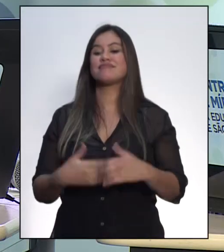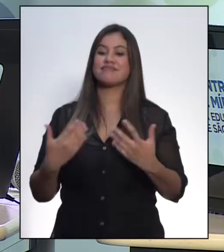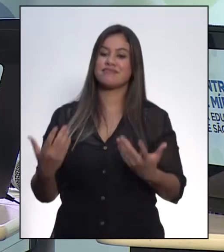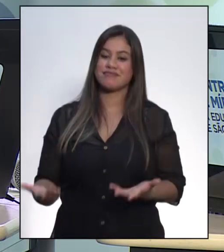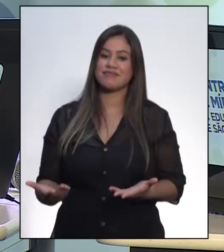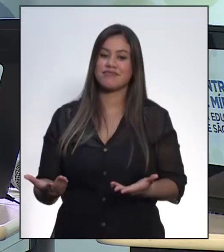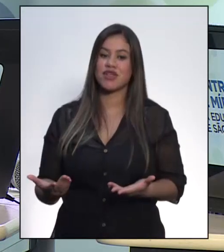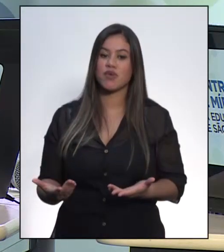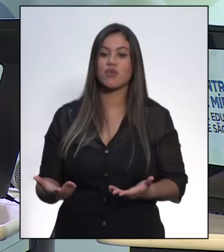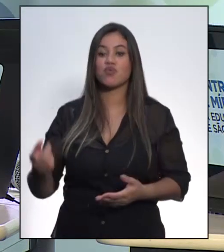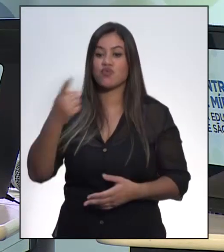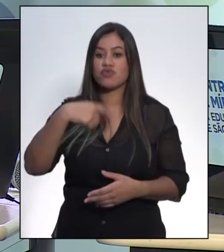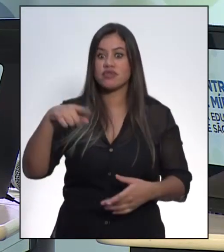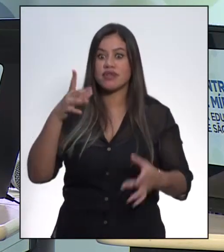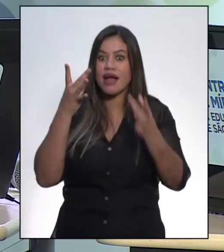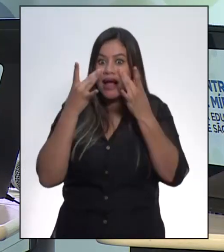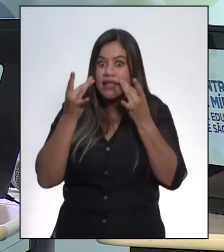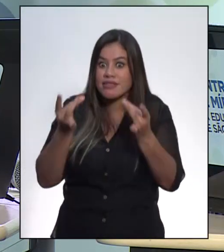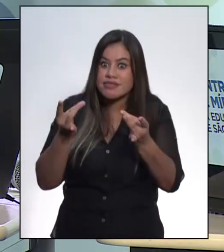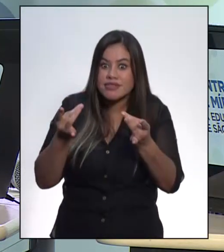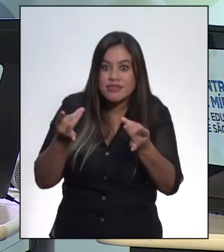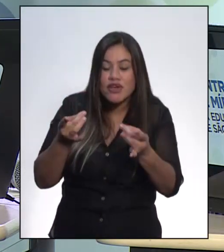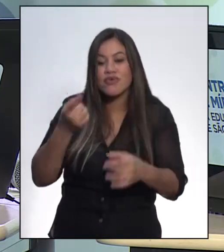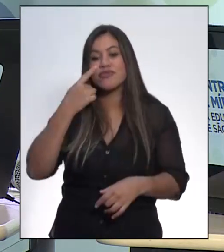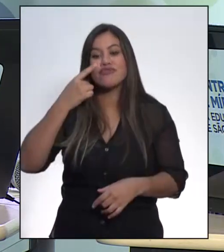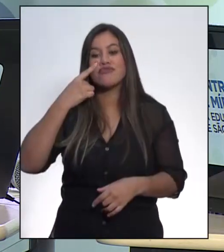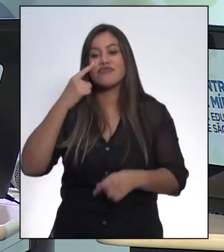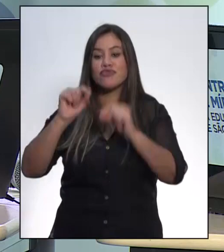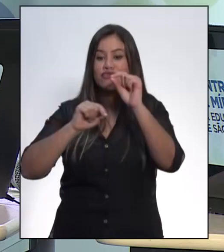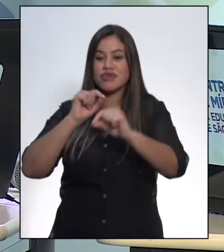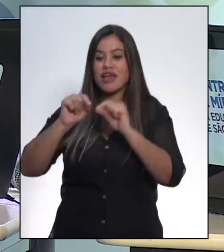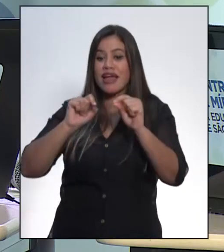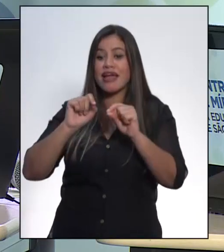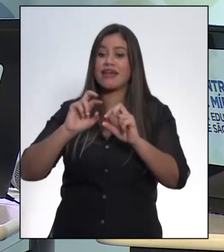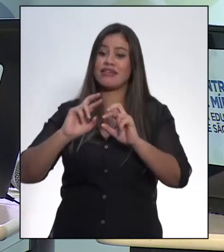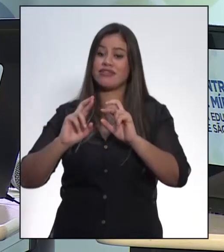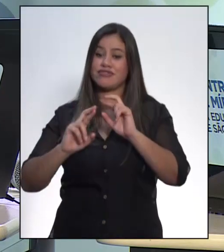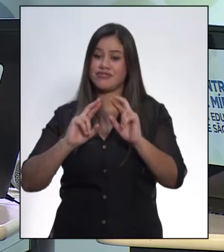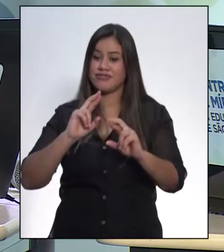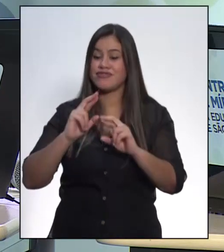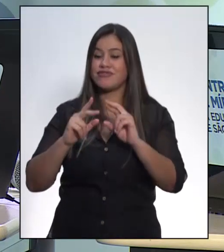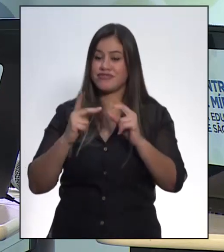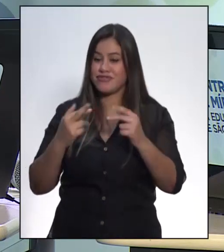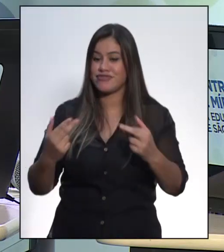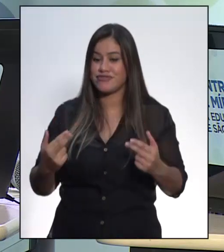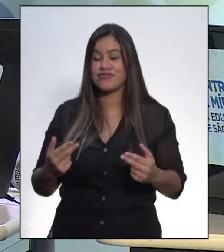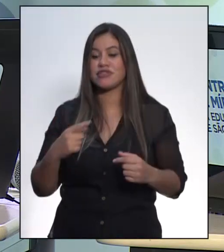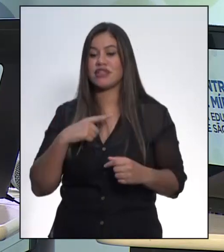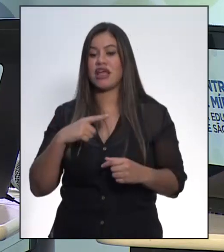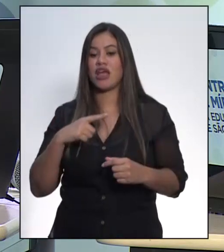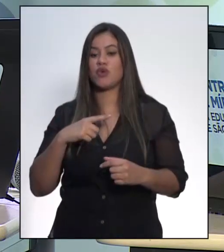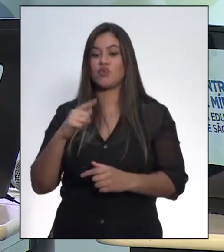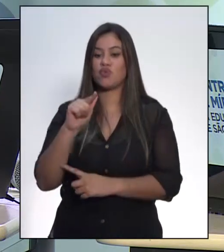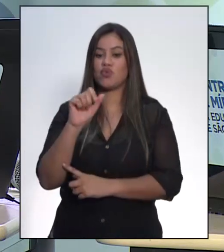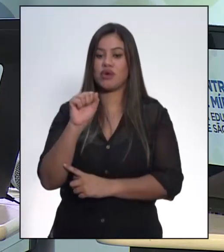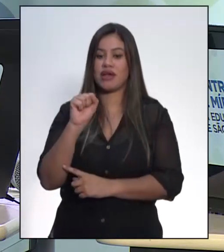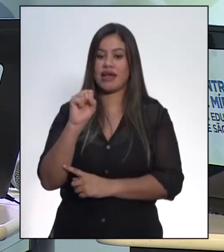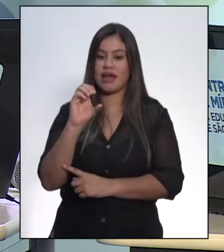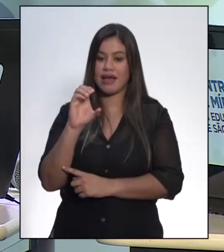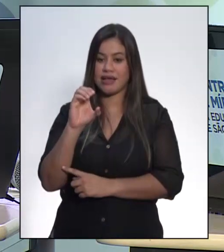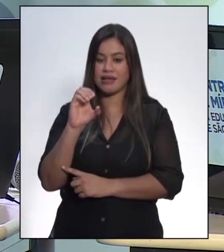Pessoal, então, para quem prestou bastante atenção, deu para ver alguma diferença ali nas bolinhas do gás carbônico, porque a pressão,